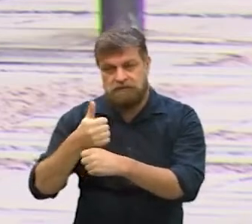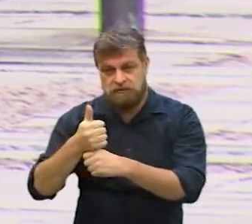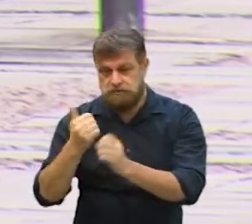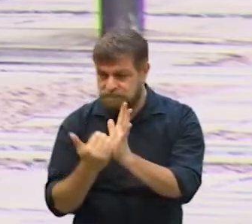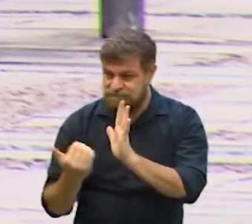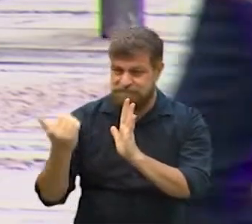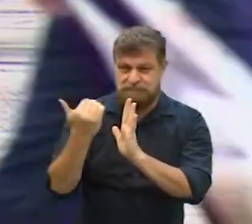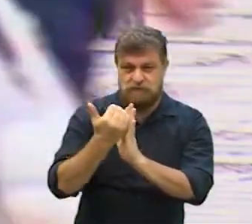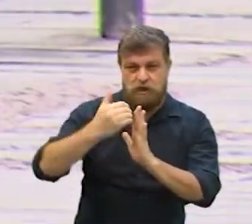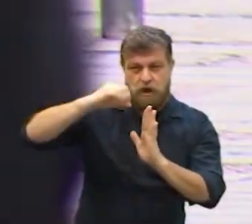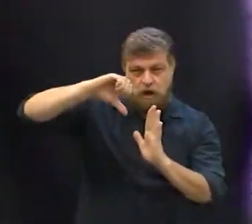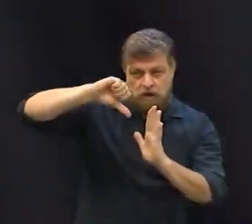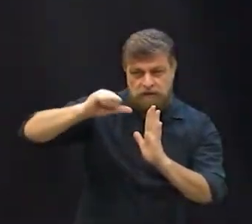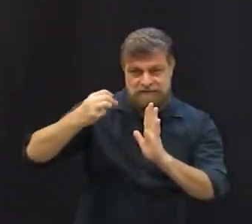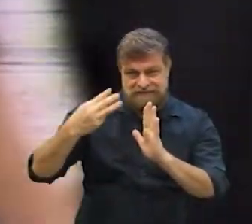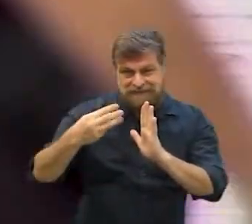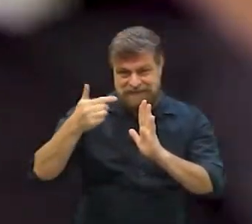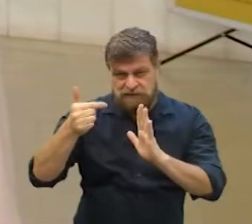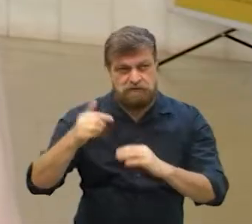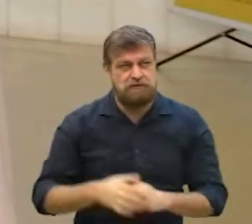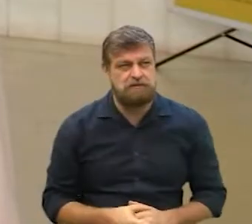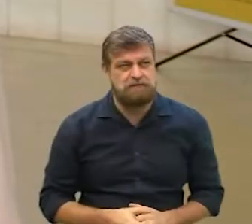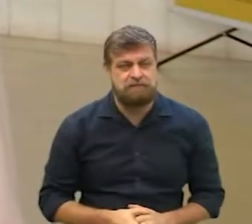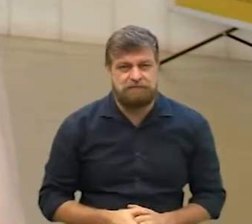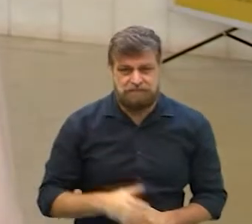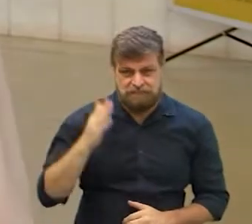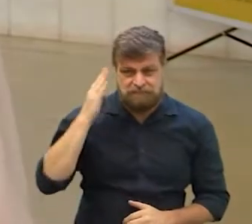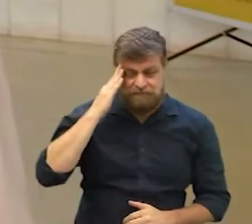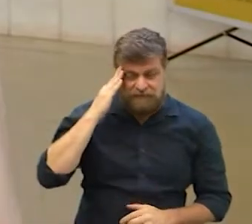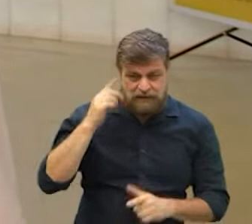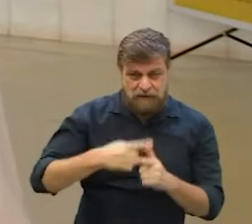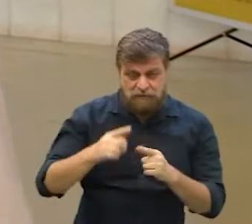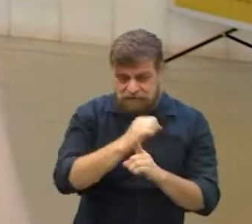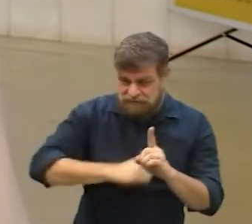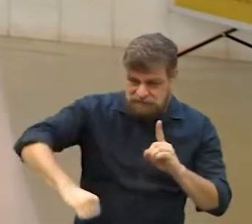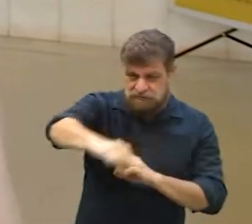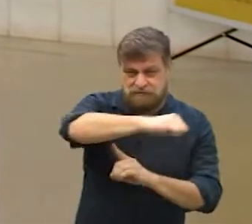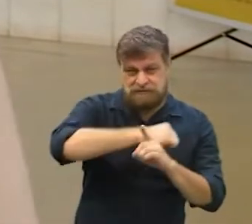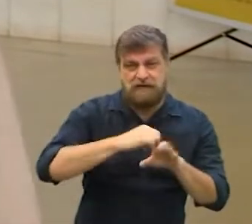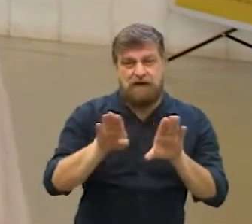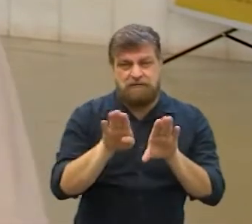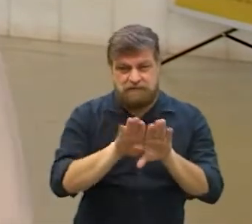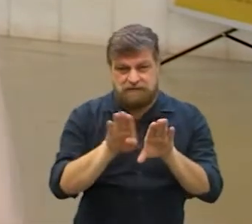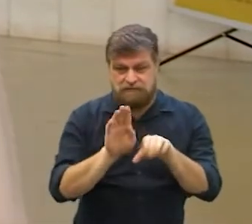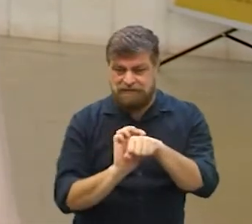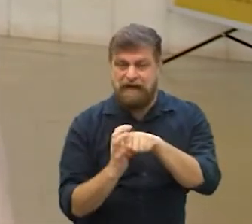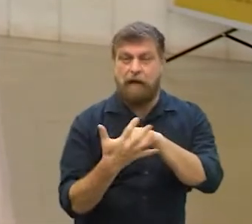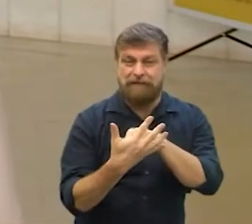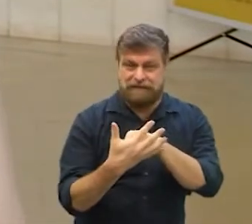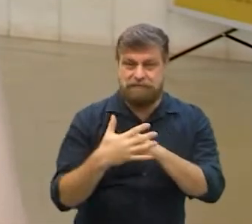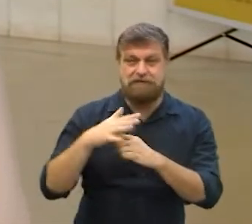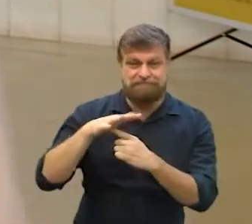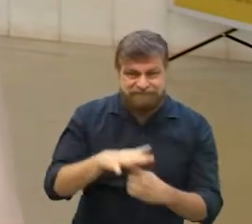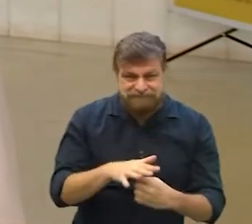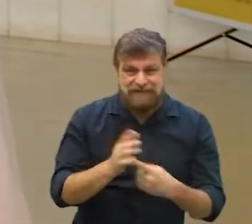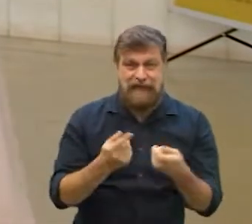o número saltou para 932. Que seja por uma questão social, mas também econômica, trazida pela própria